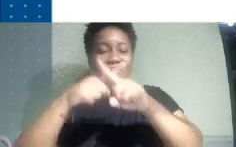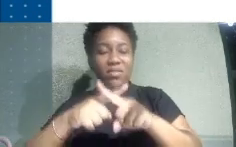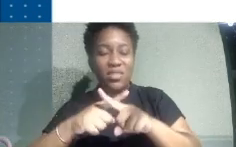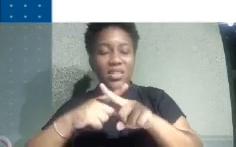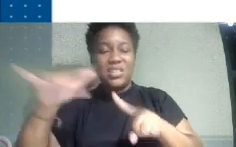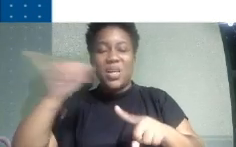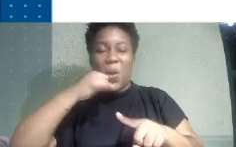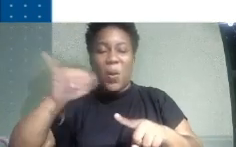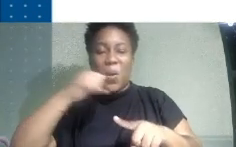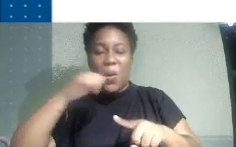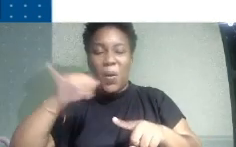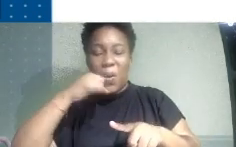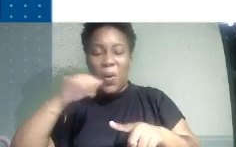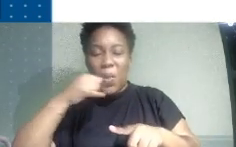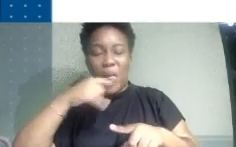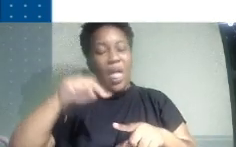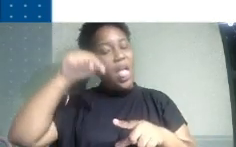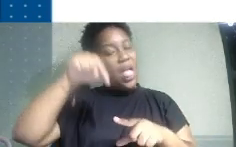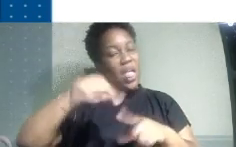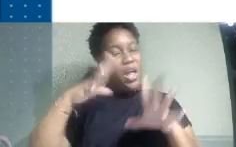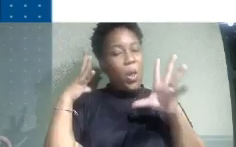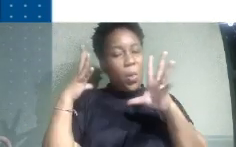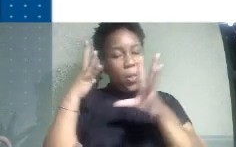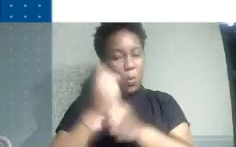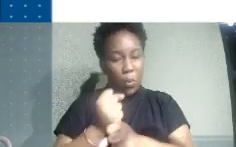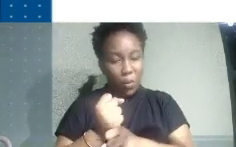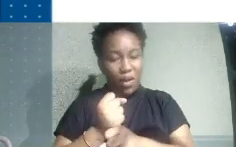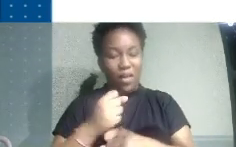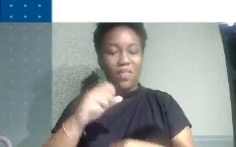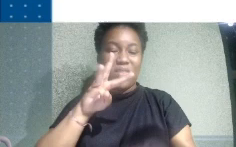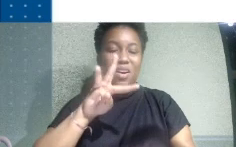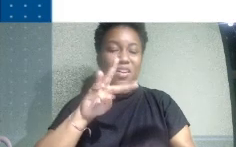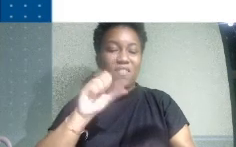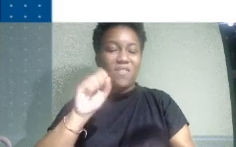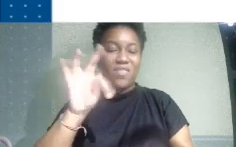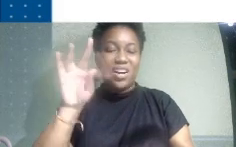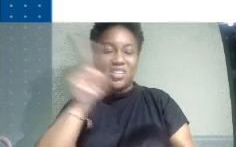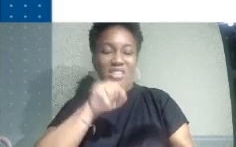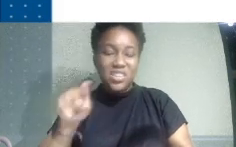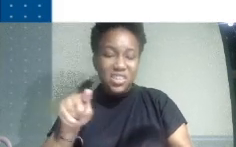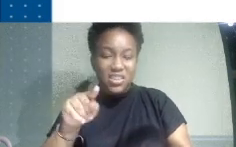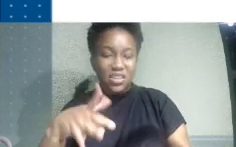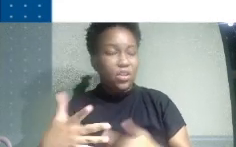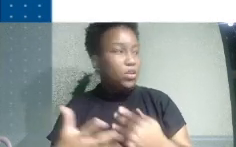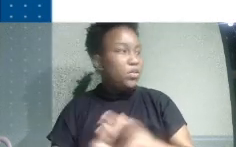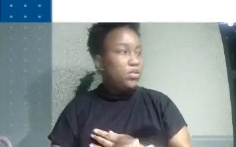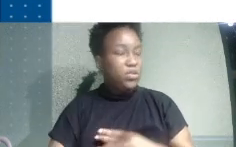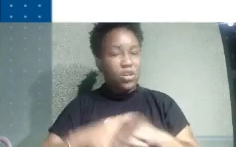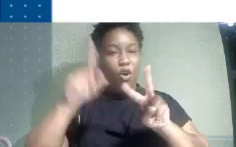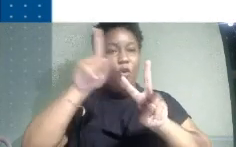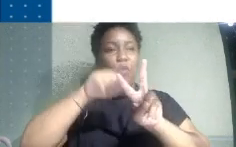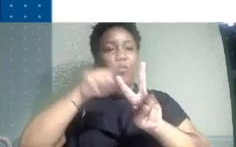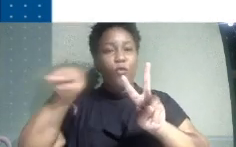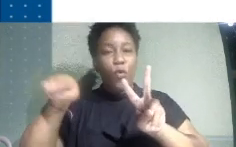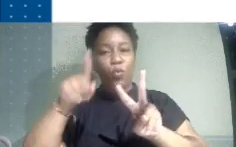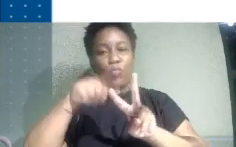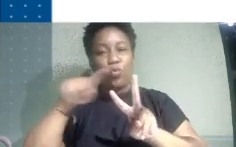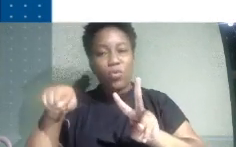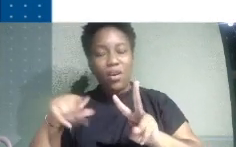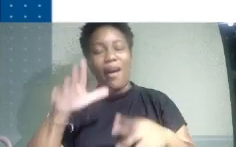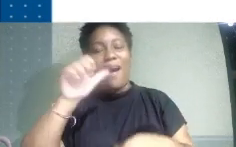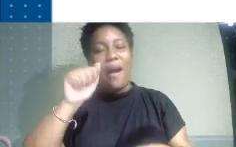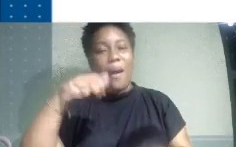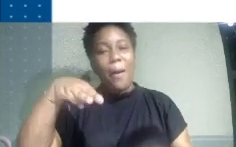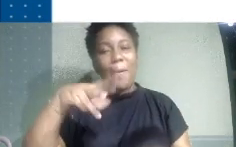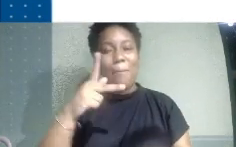elétrica. Geralmente essa potência é calculada em watts. A tensão ela é em volts, a corrente elétrica é em ampere.